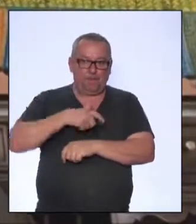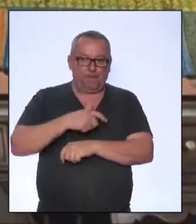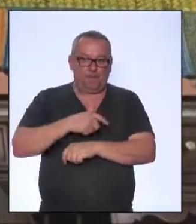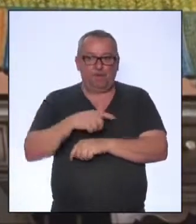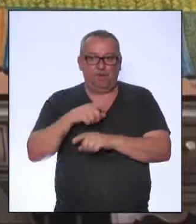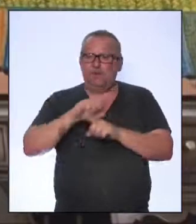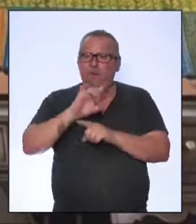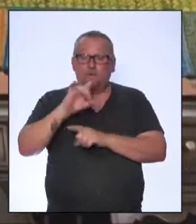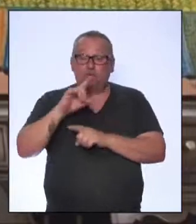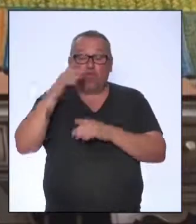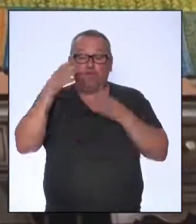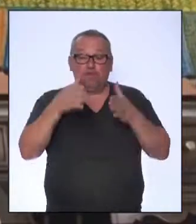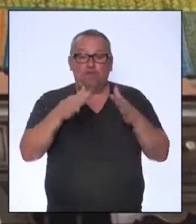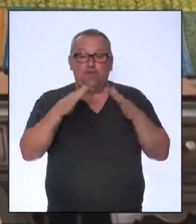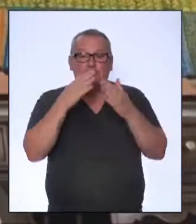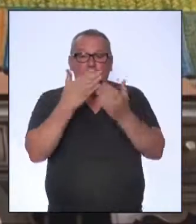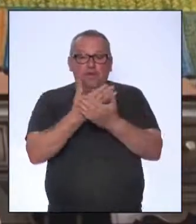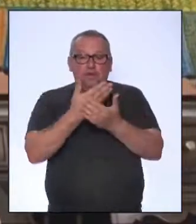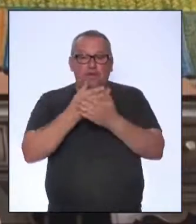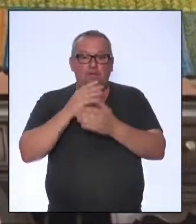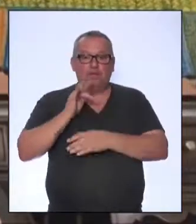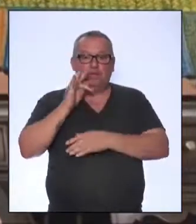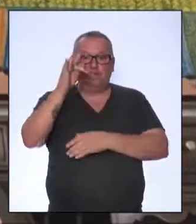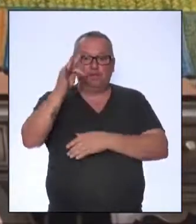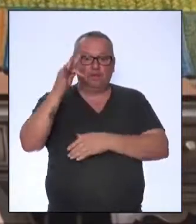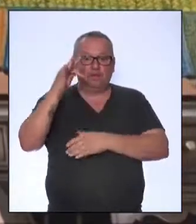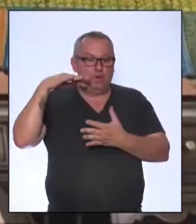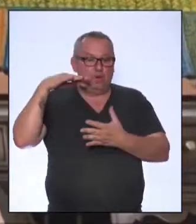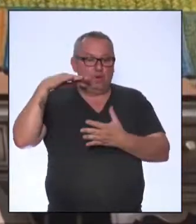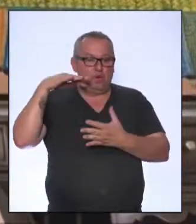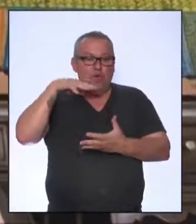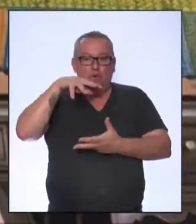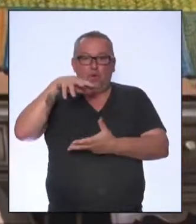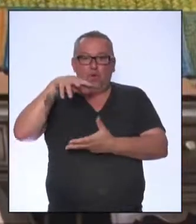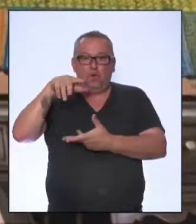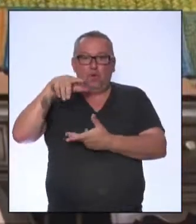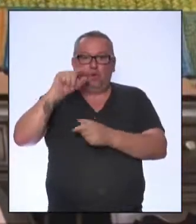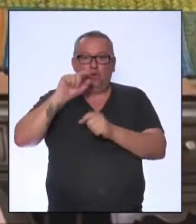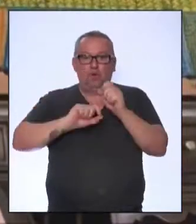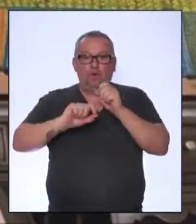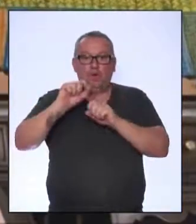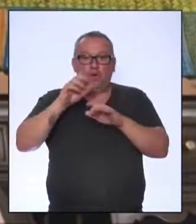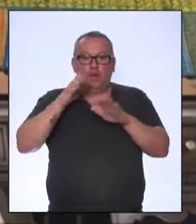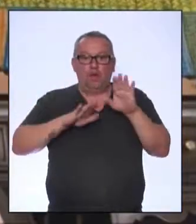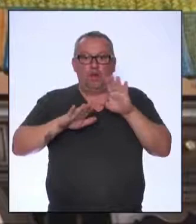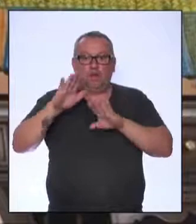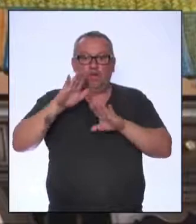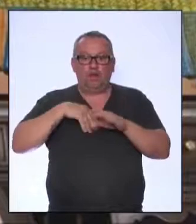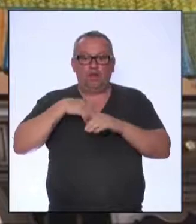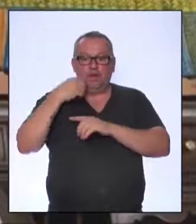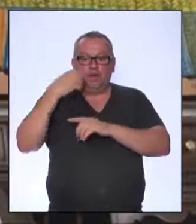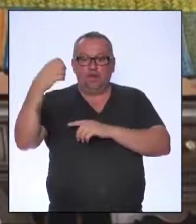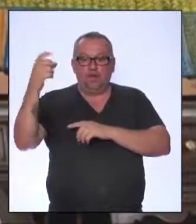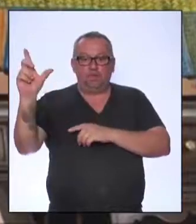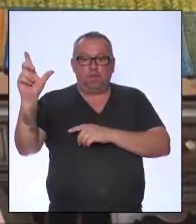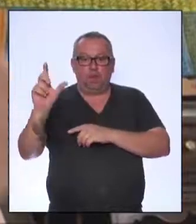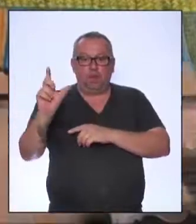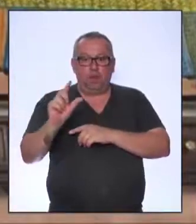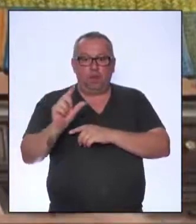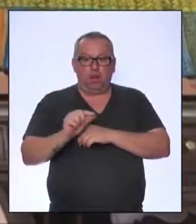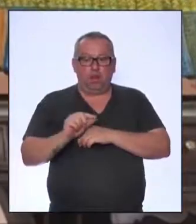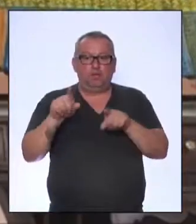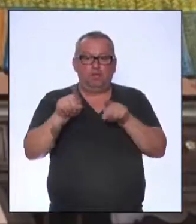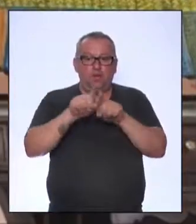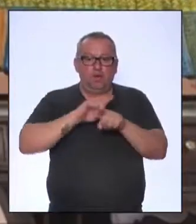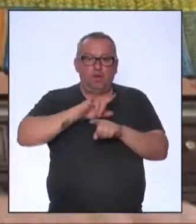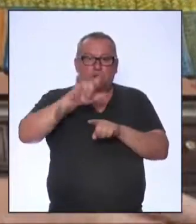da escola, mas um futuro de mundo em que provavelmente as viagens vão diminuir, as empresas